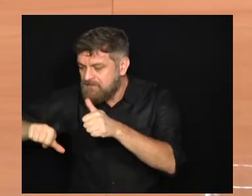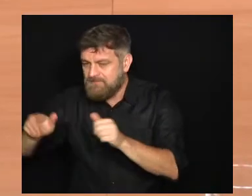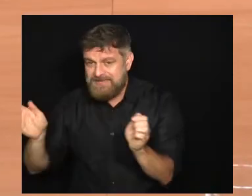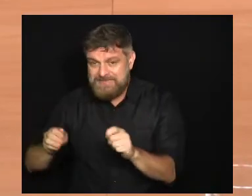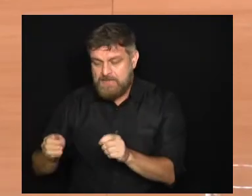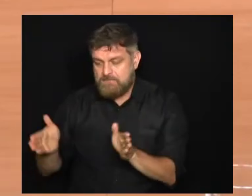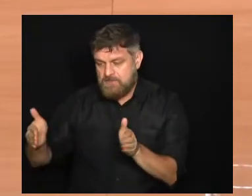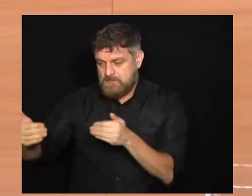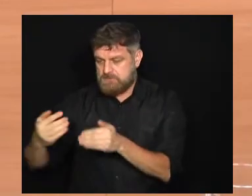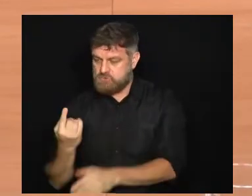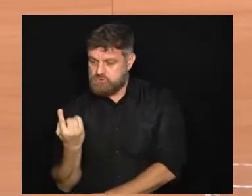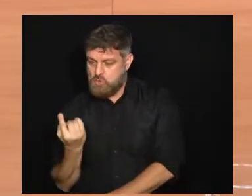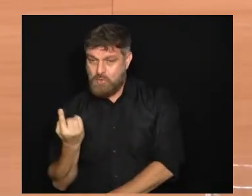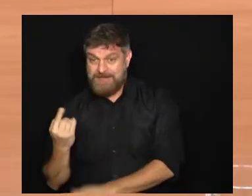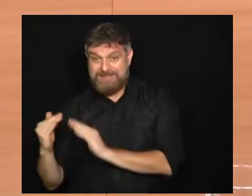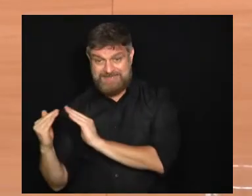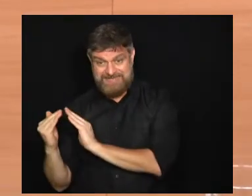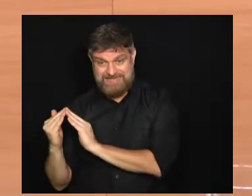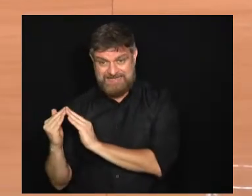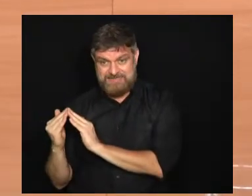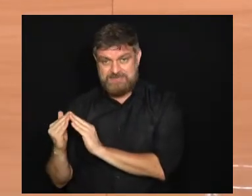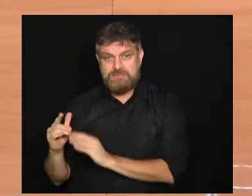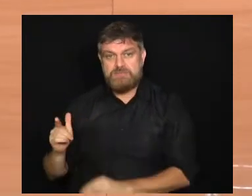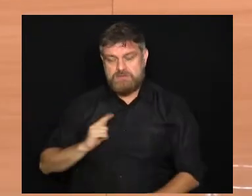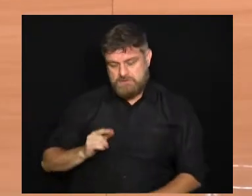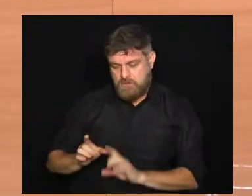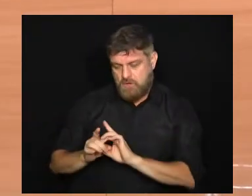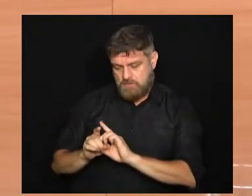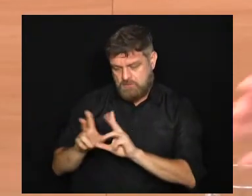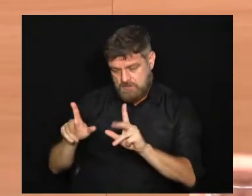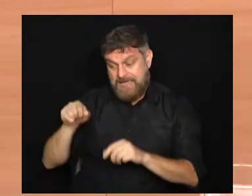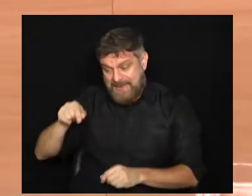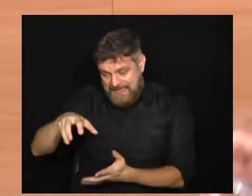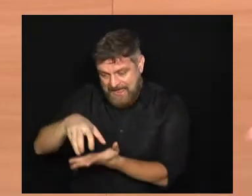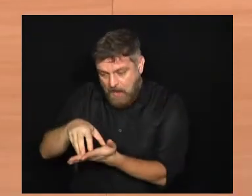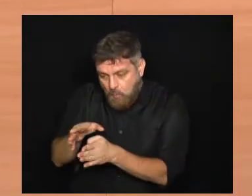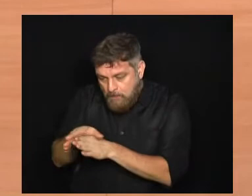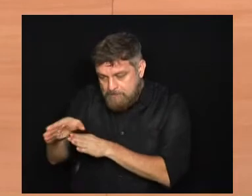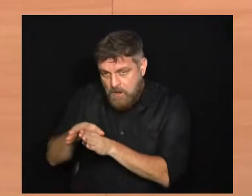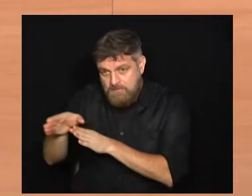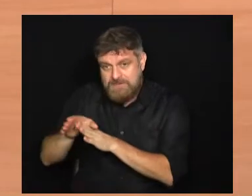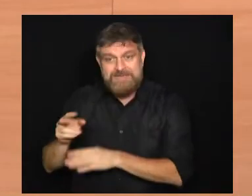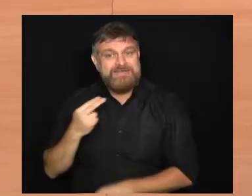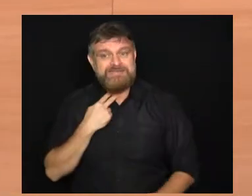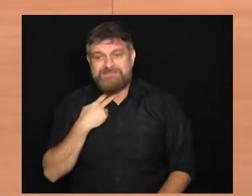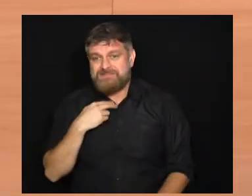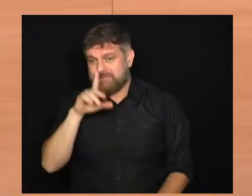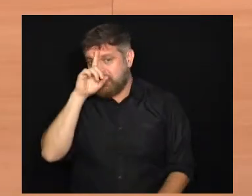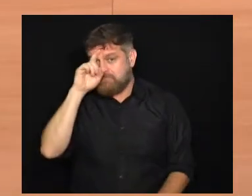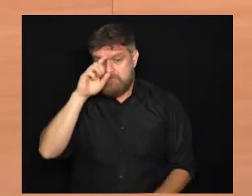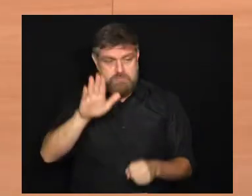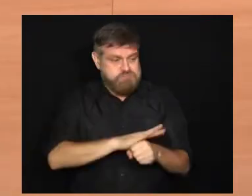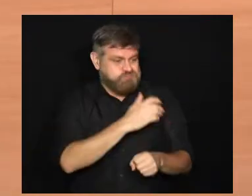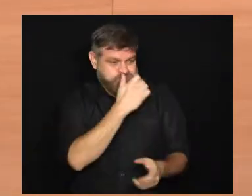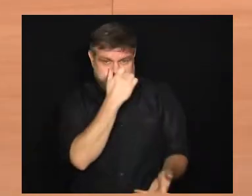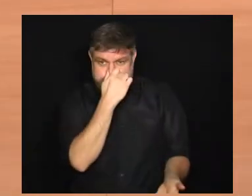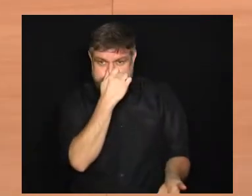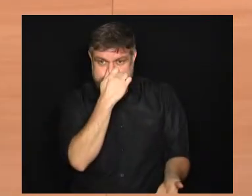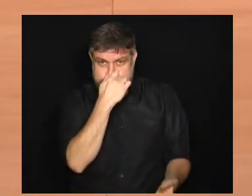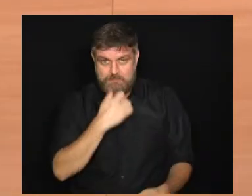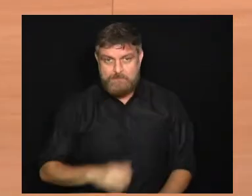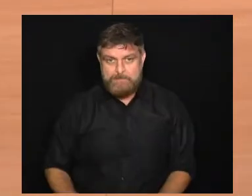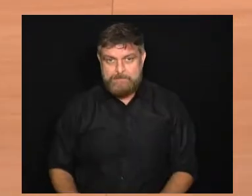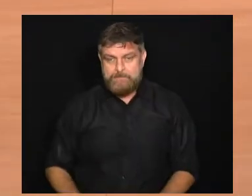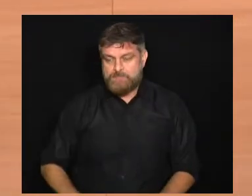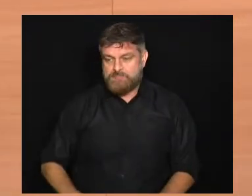isolamento orientados em casa, esses serão feitos do própria UPA. Porque senão a gente vai sobrecarregar todo o sistema. Não. Todos